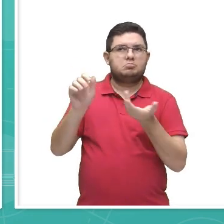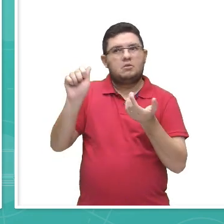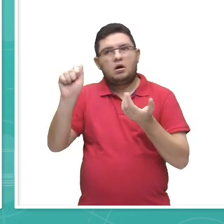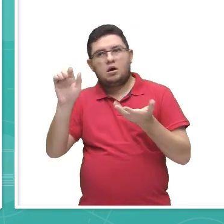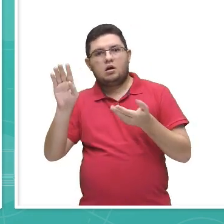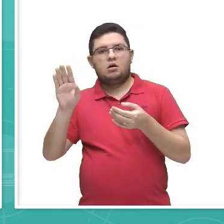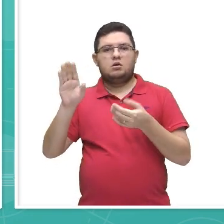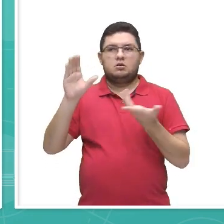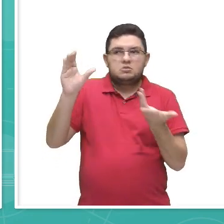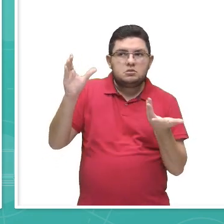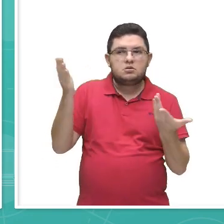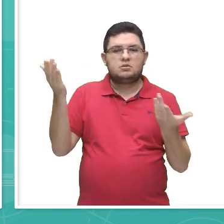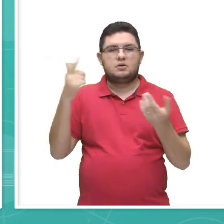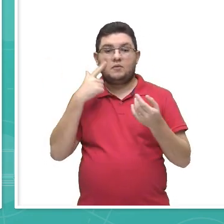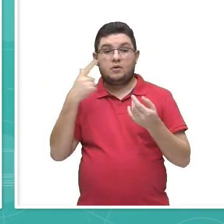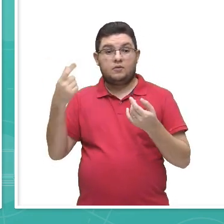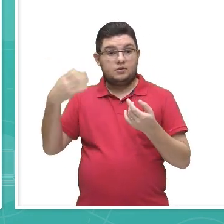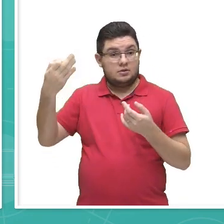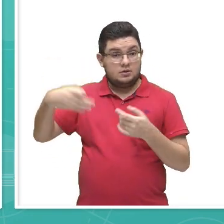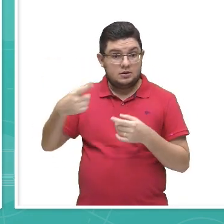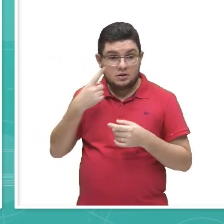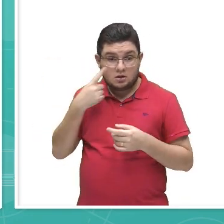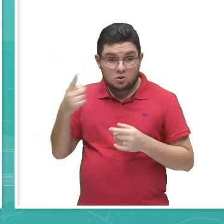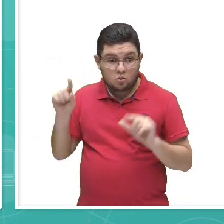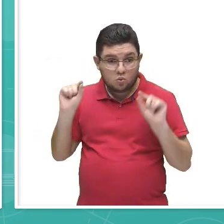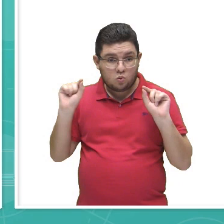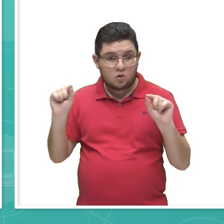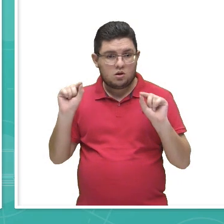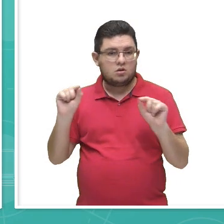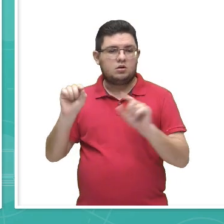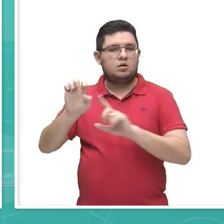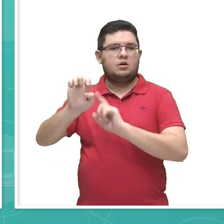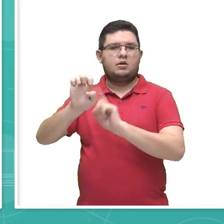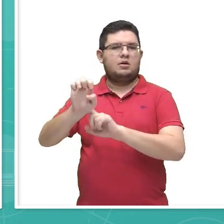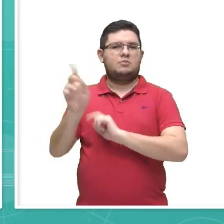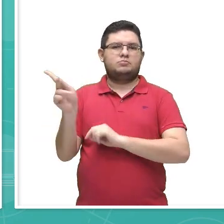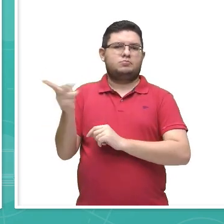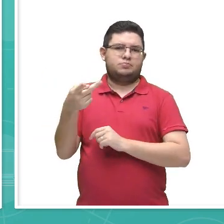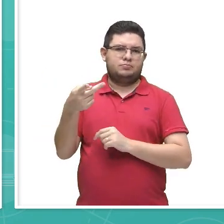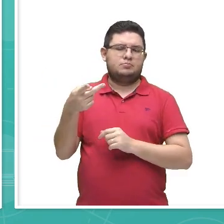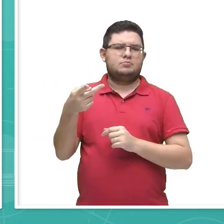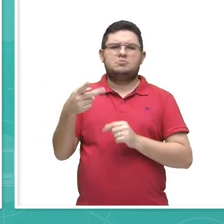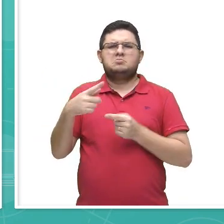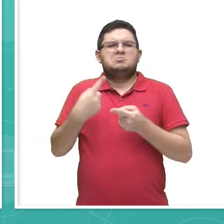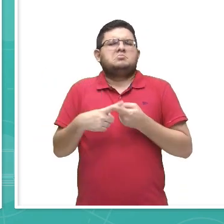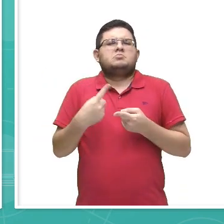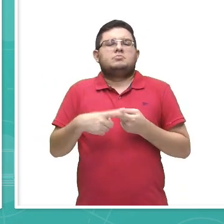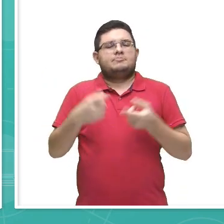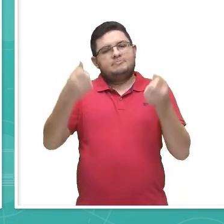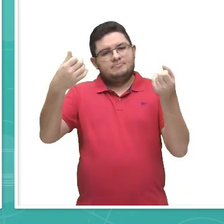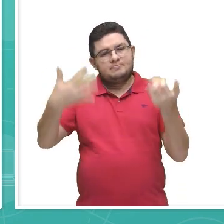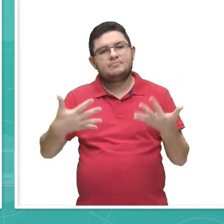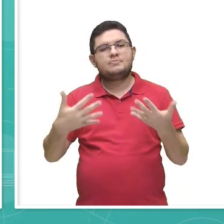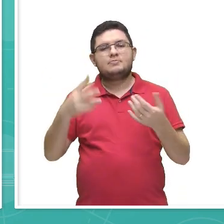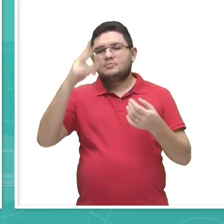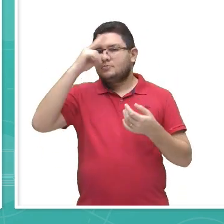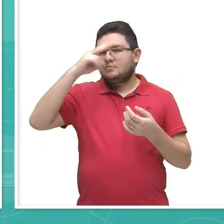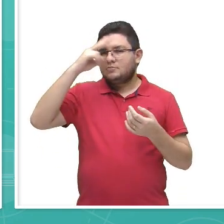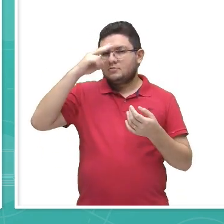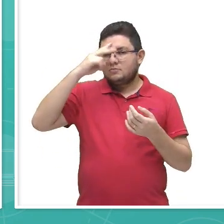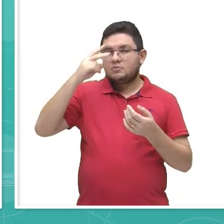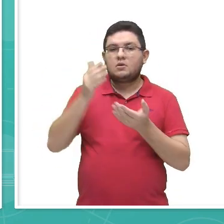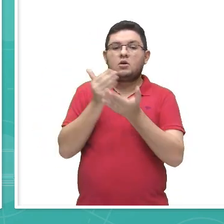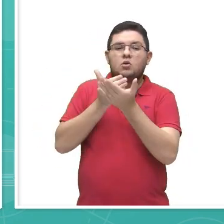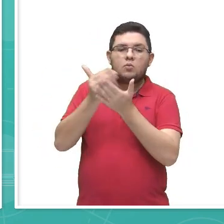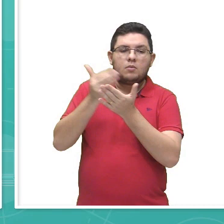Então, olha só, people. Então, a letra E foi descartada. Por quê? Porque a ordem, como eu falei para vocês, não é?